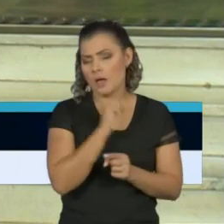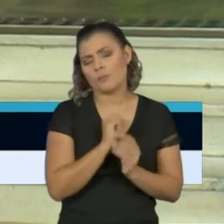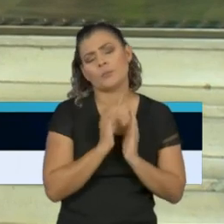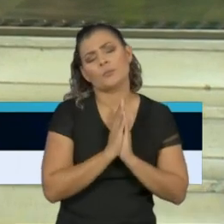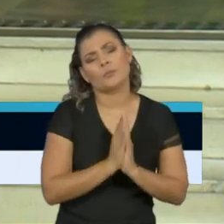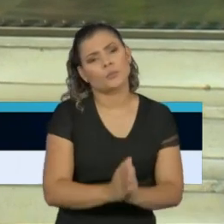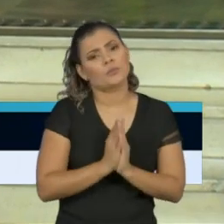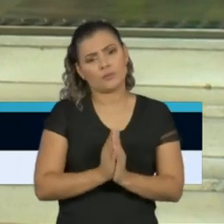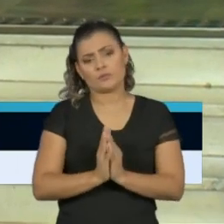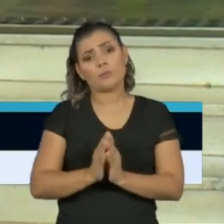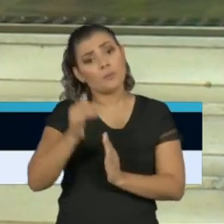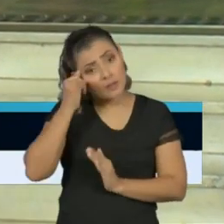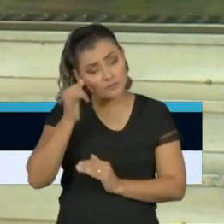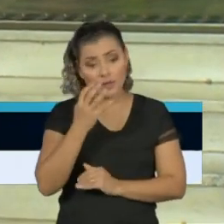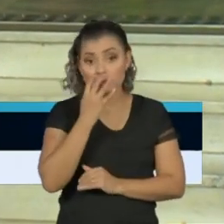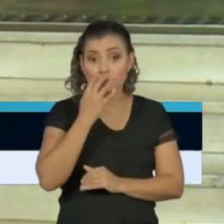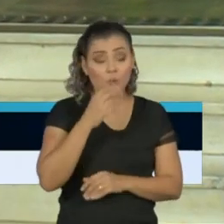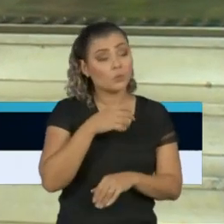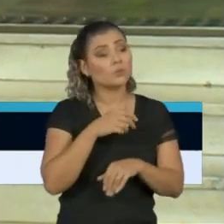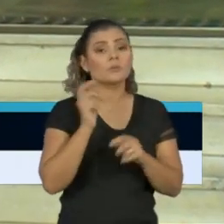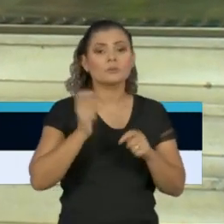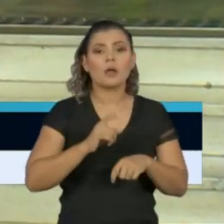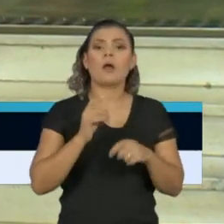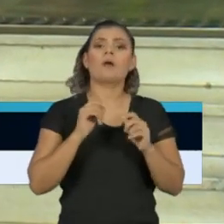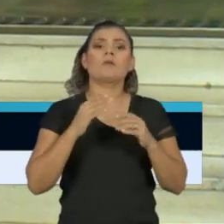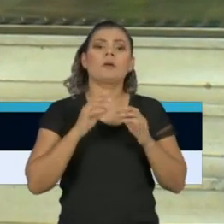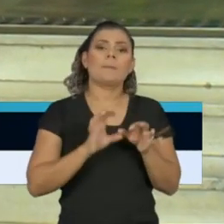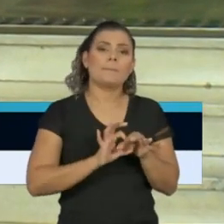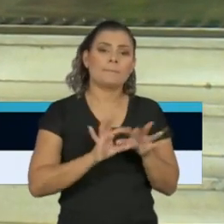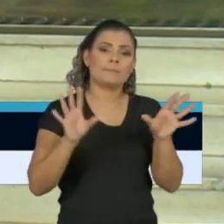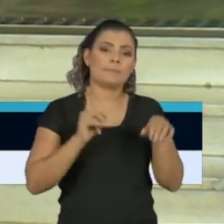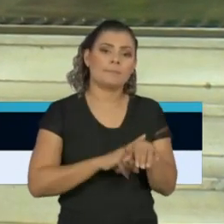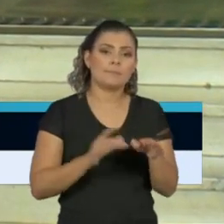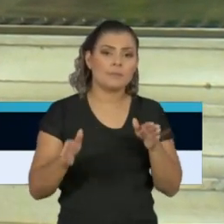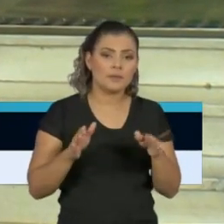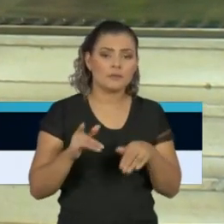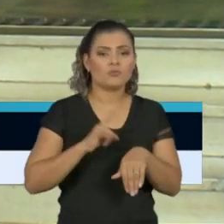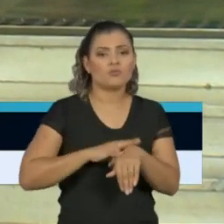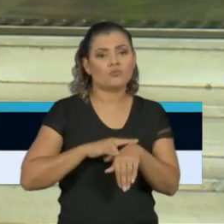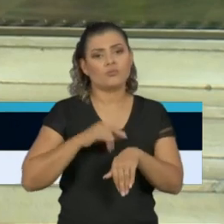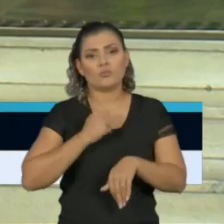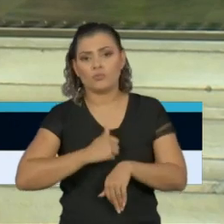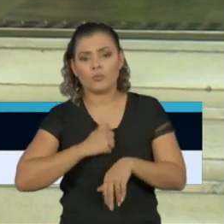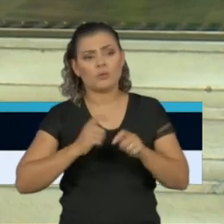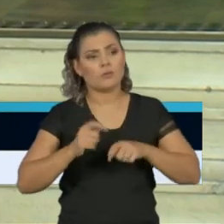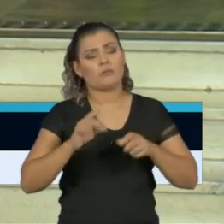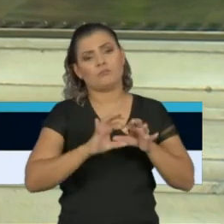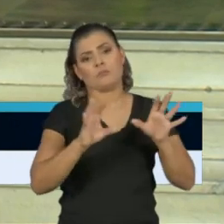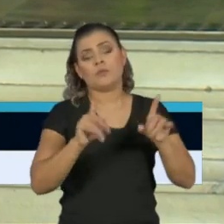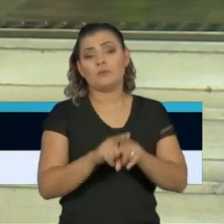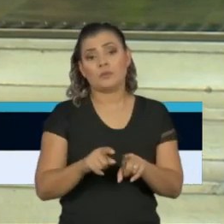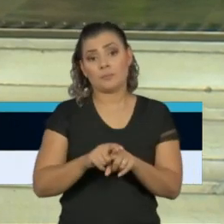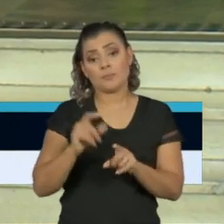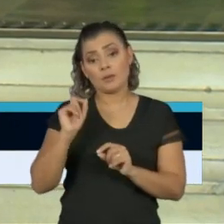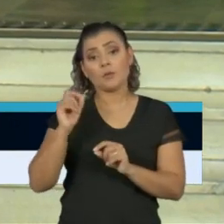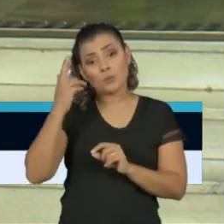para que o cão possa ter as suas necessidades e o proprietário do cão